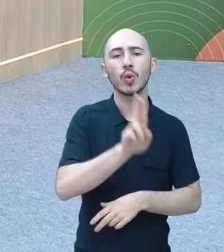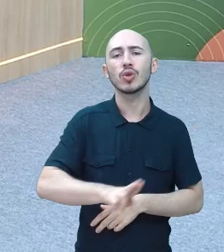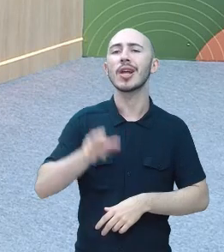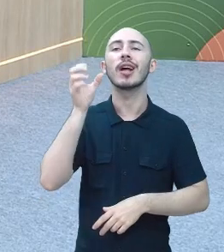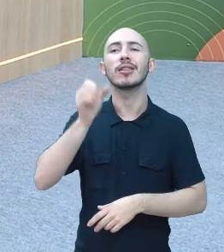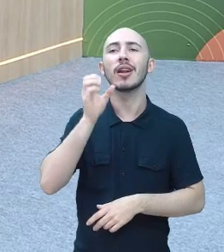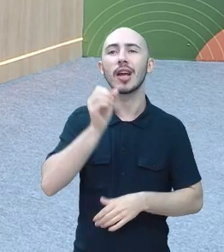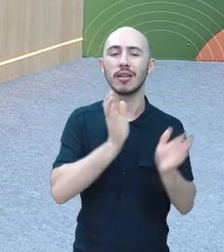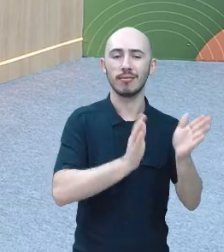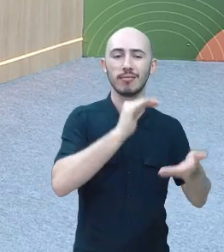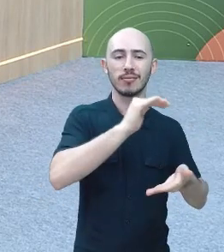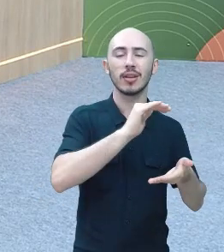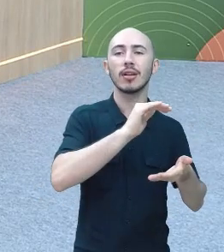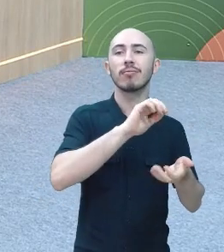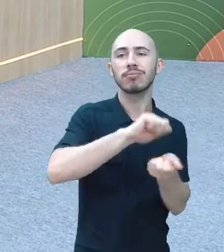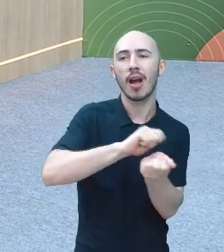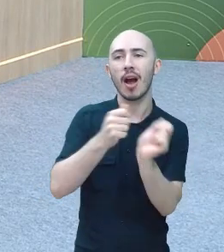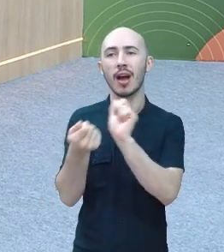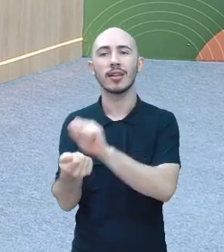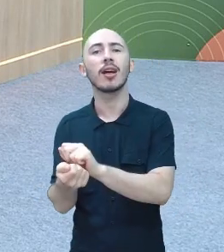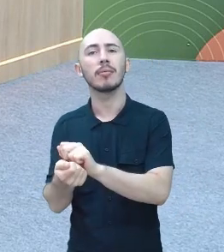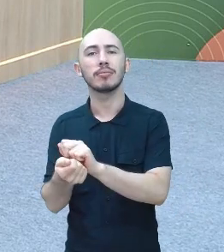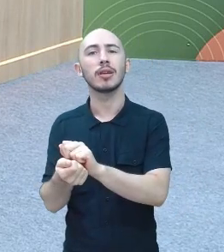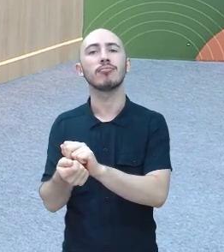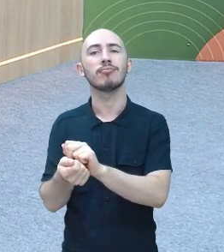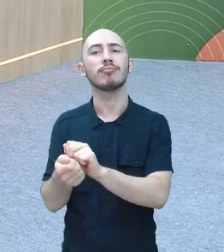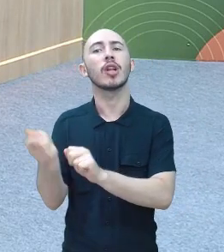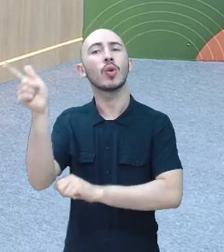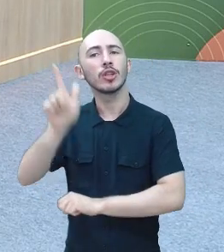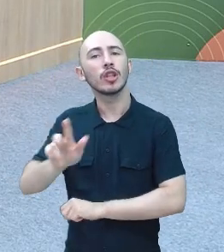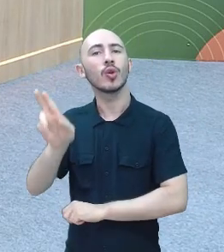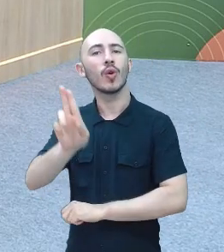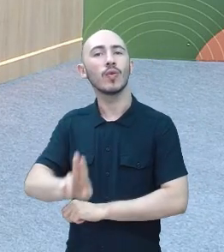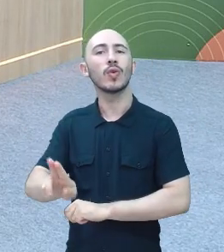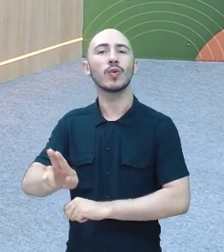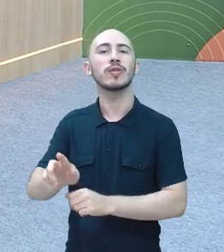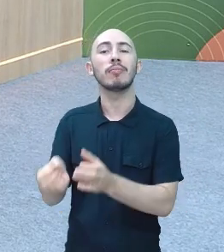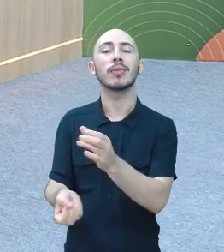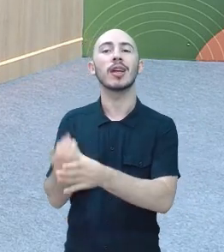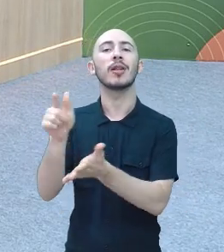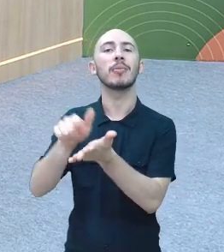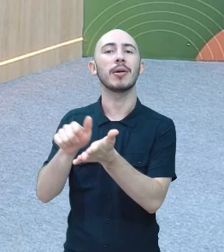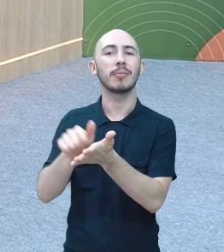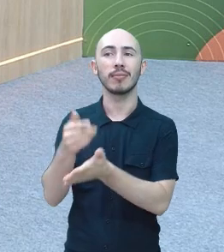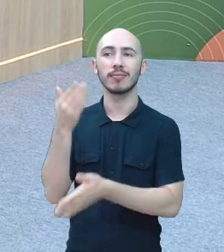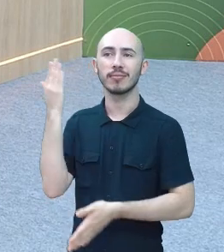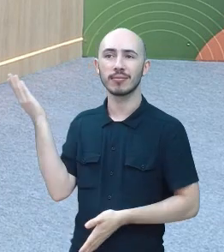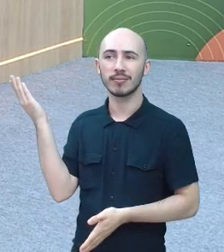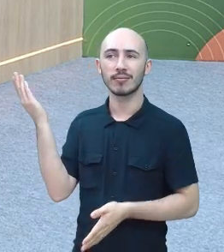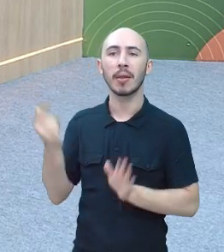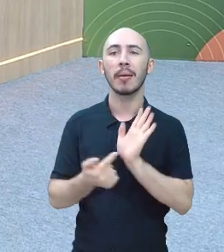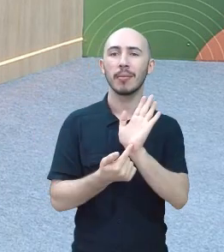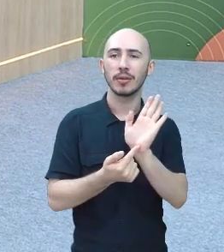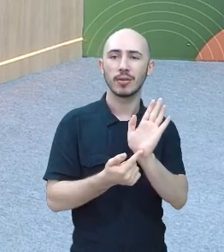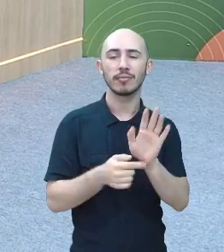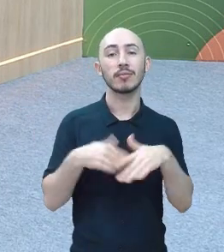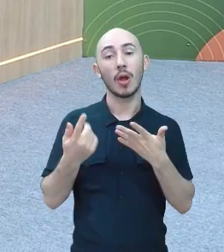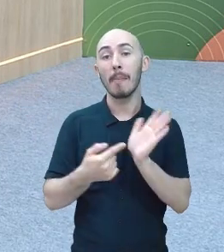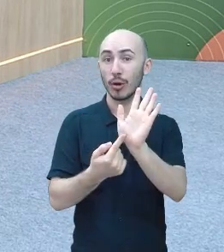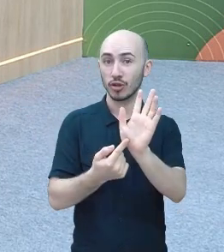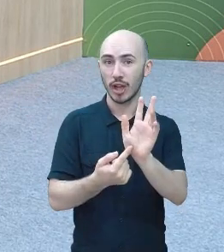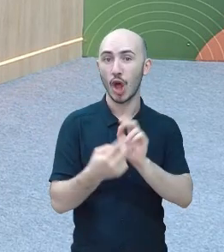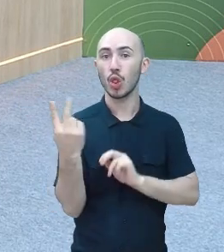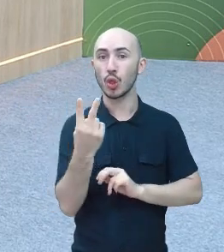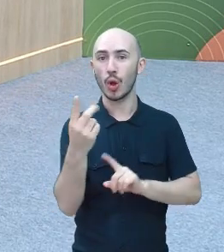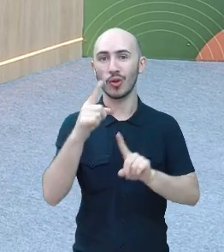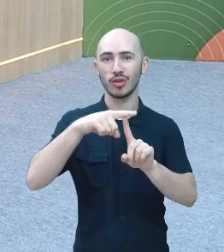não consegue reavaliar e reutilizar esse material. Então, eu trouxe aqui, na verdade, esses dois tipos